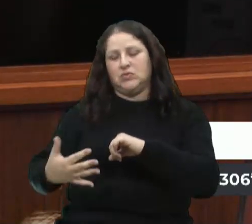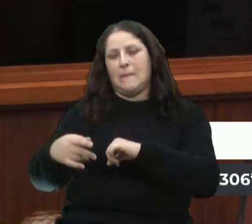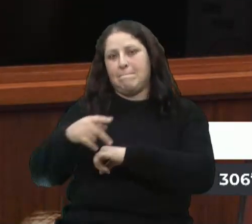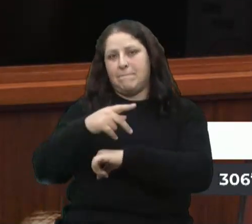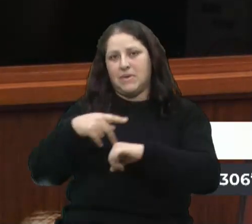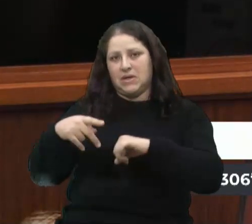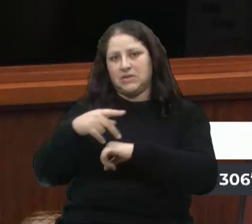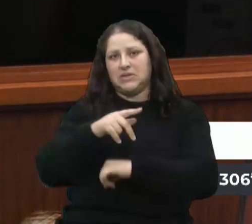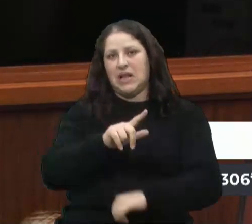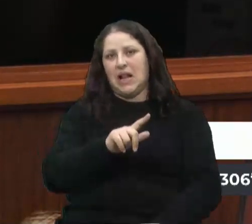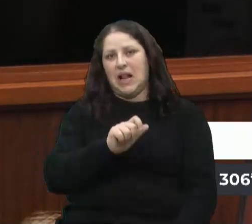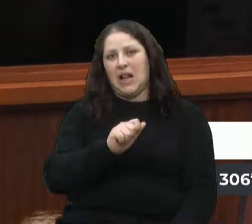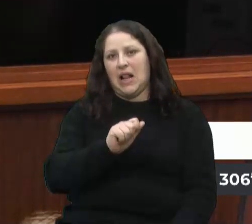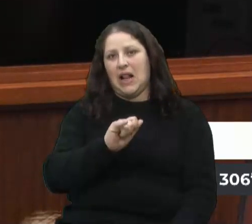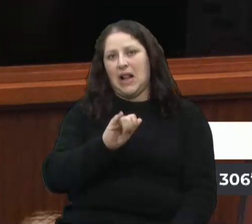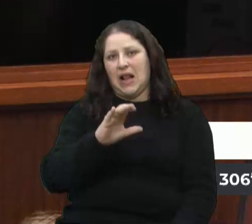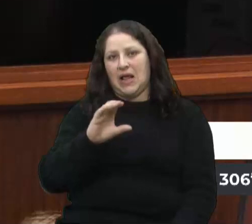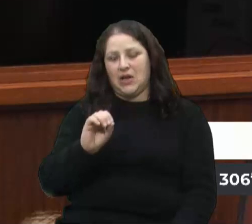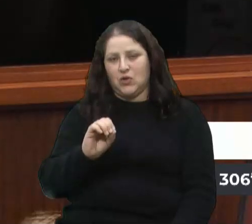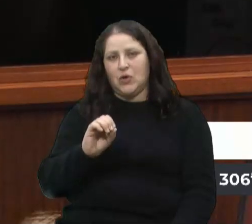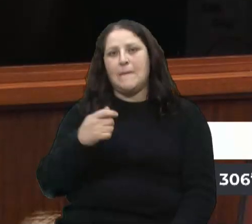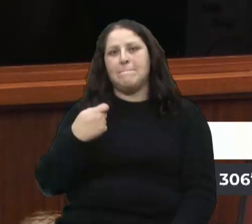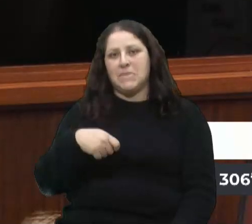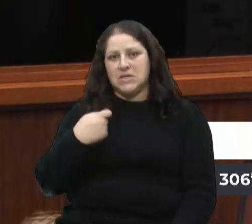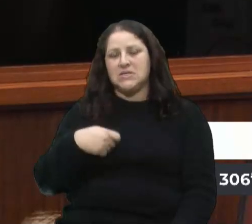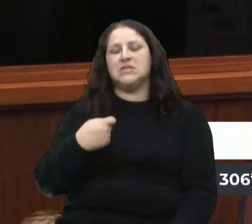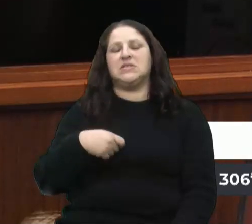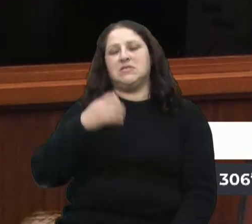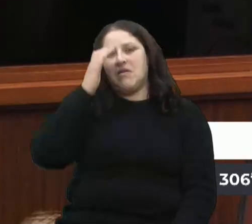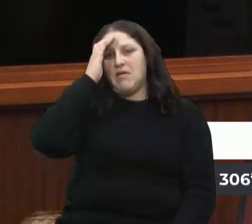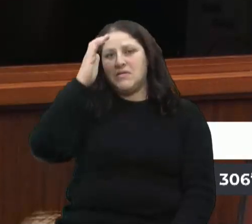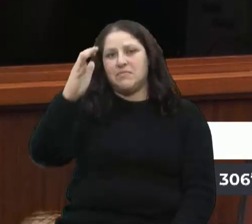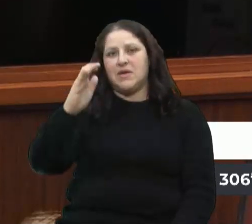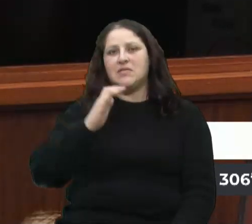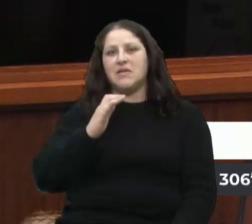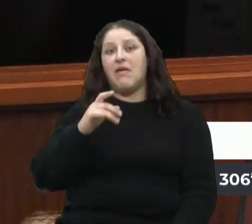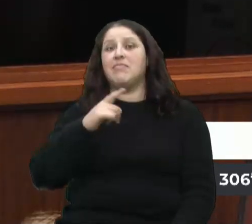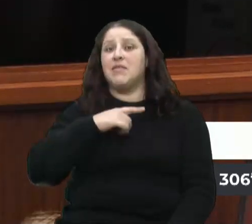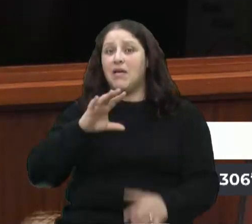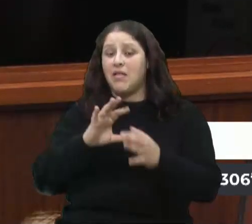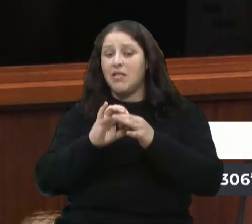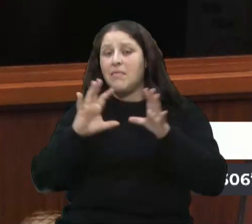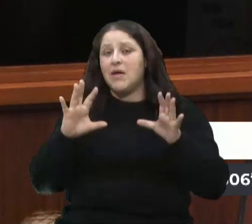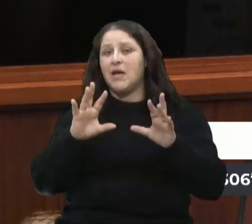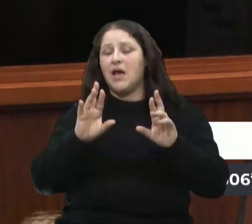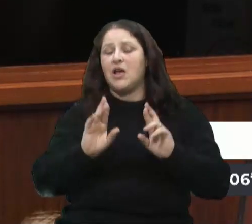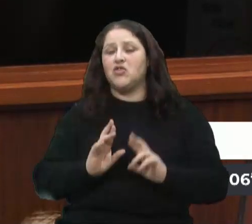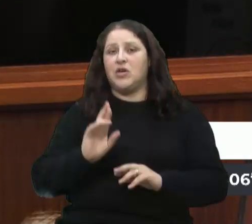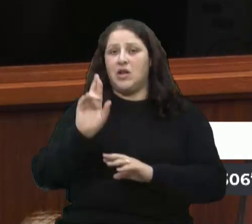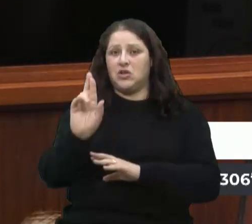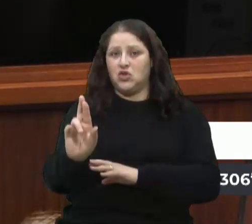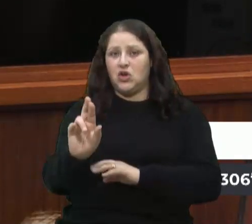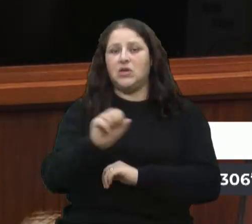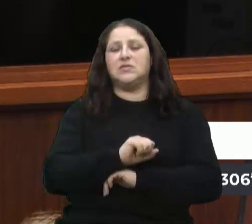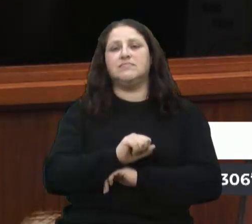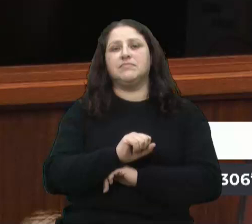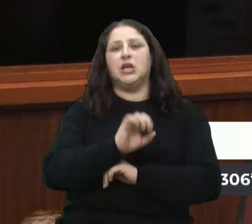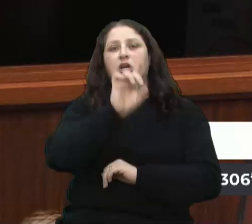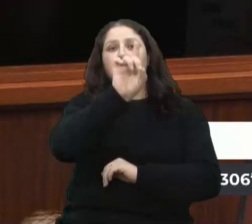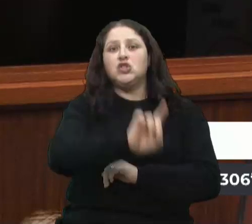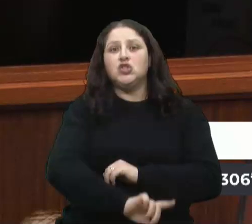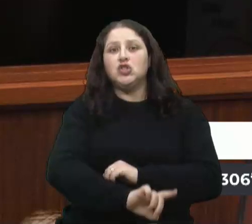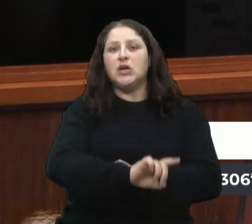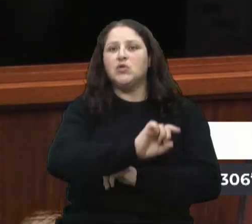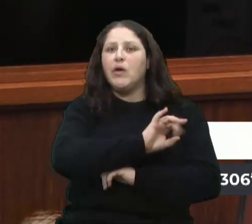país laico que tem e deve respeitar a liberdade religiosa, o direito de cada um e de cada